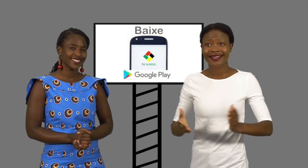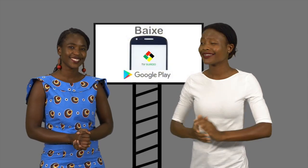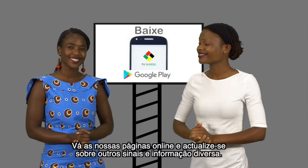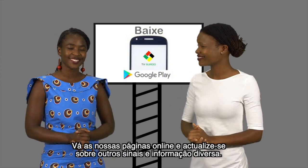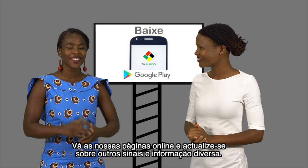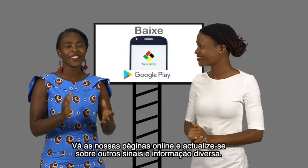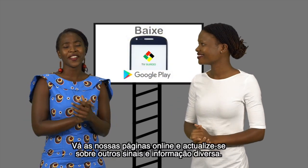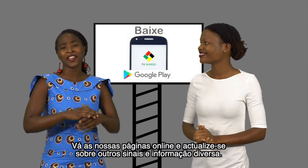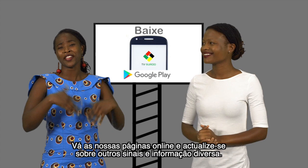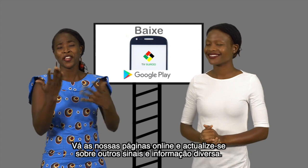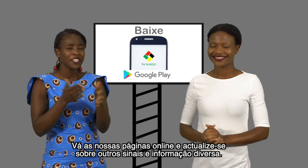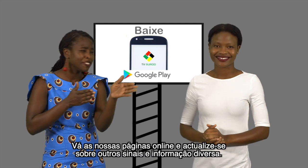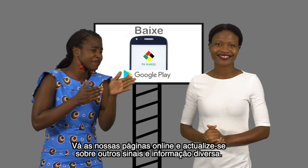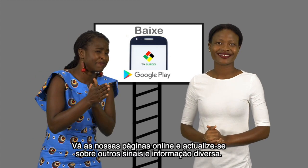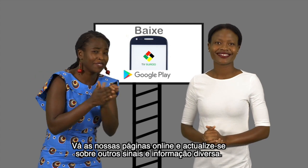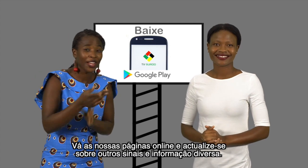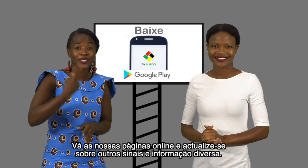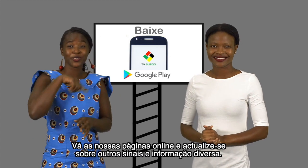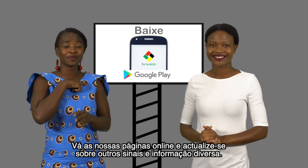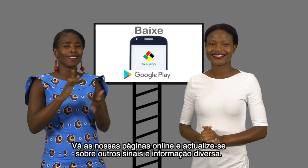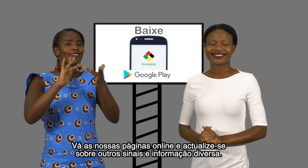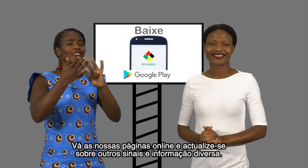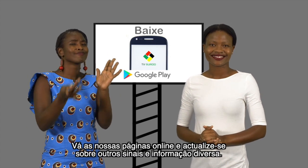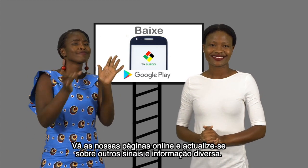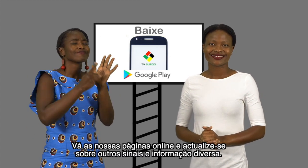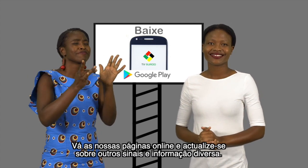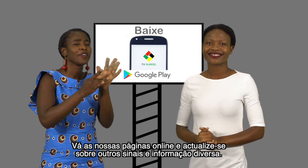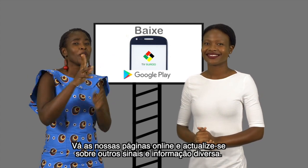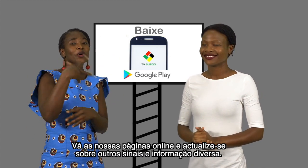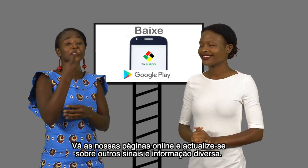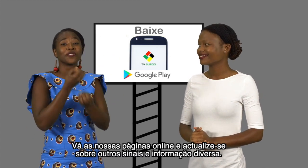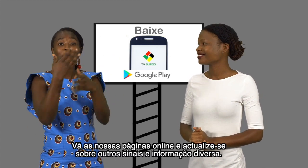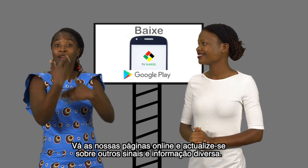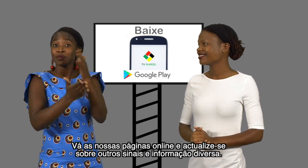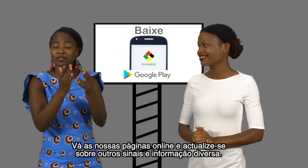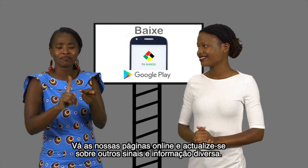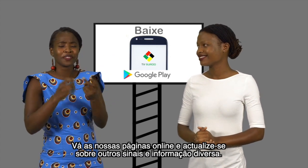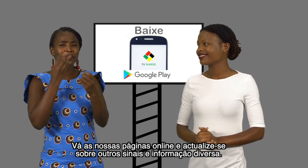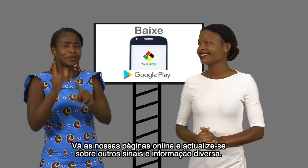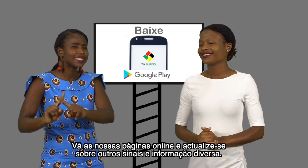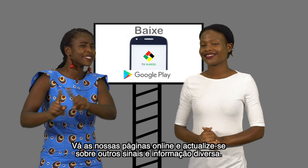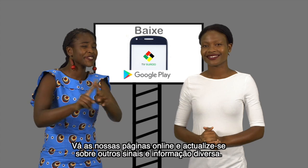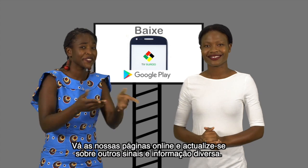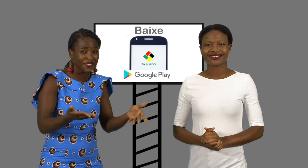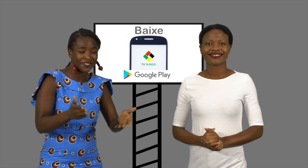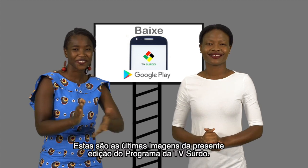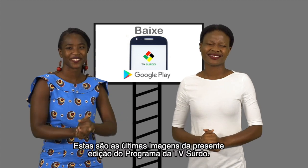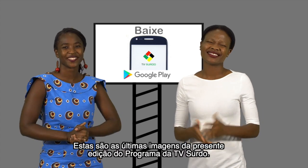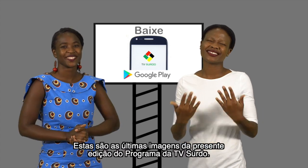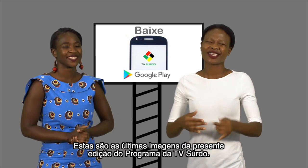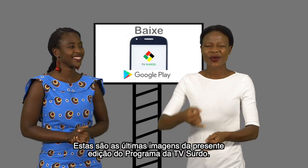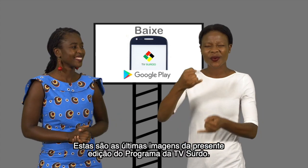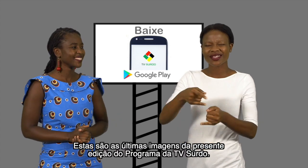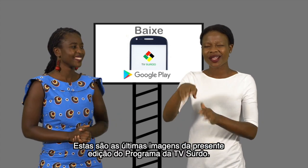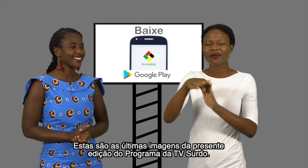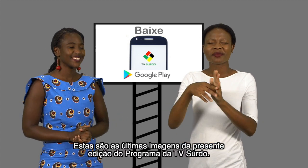praticando Vaz nossas páginas online e atualiza-te sobre outros sinais e informação diversa Estas